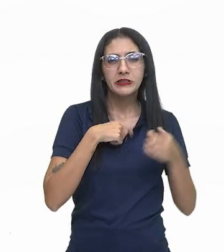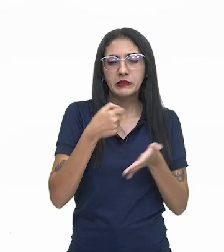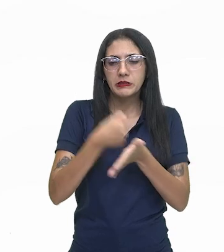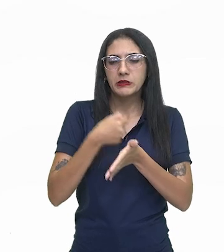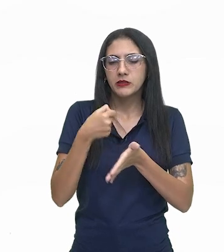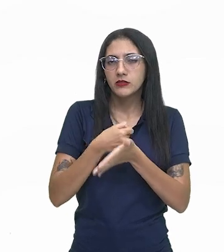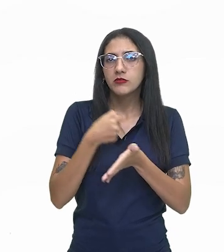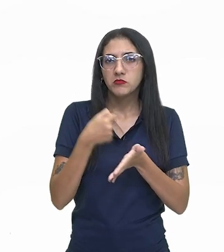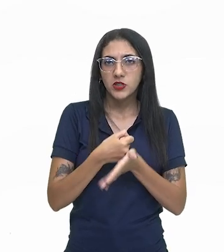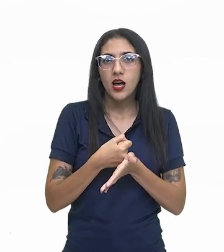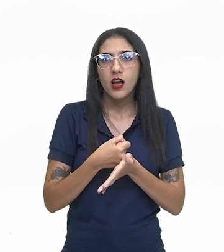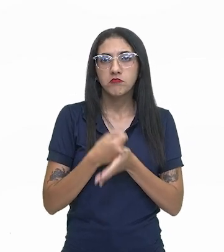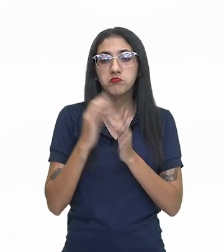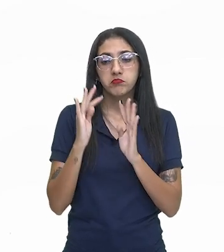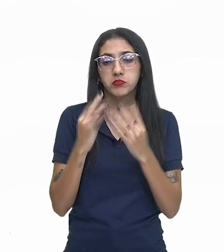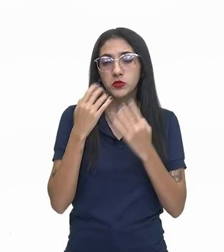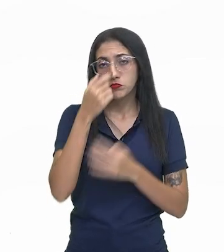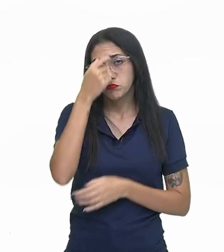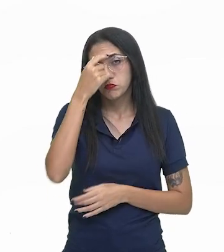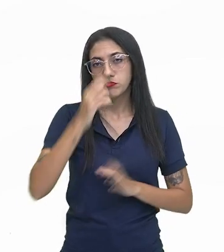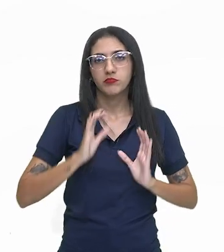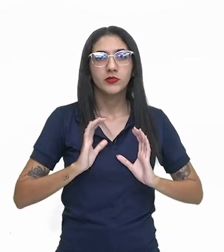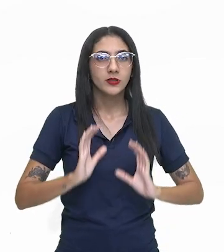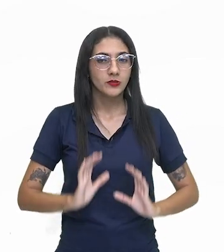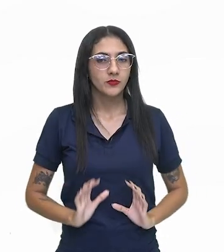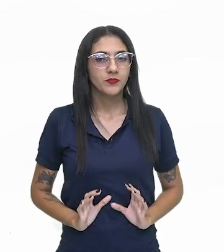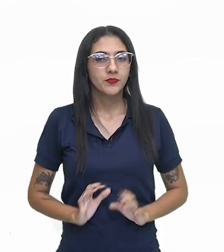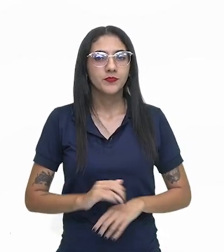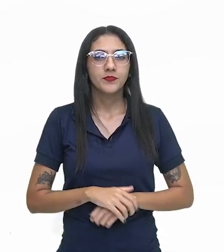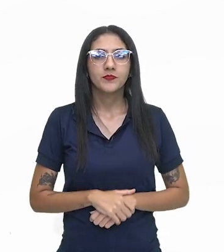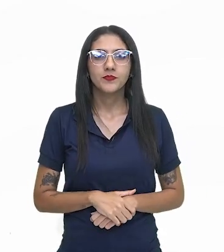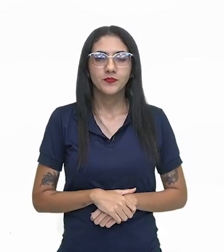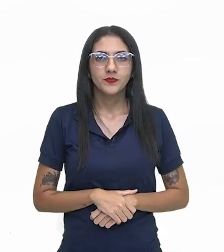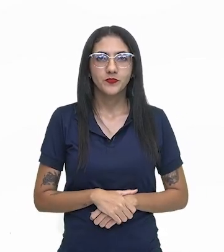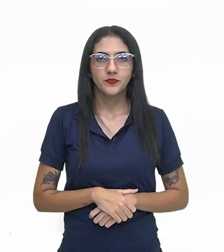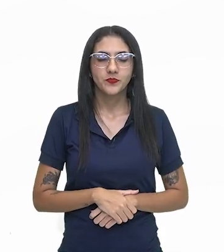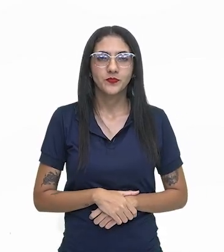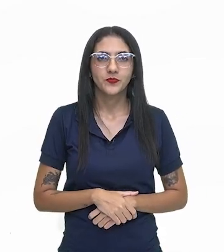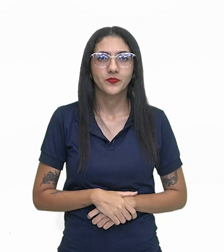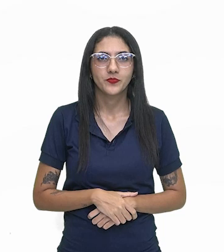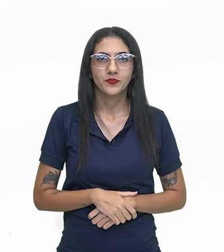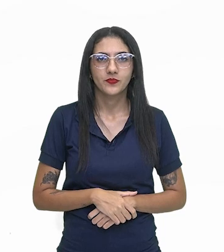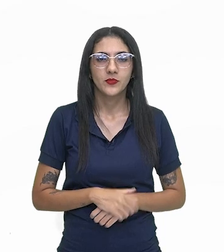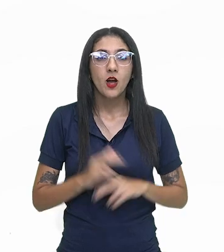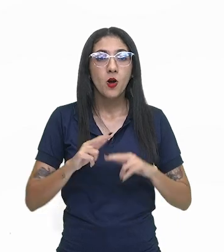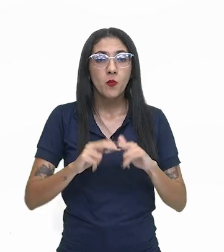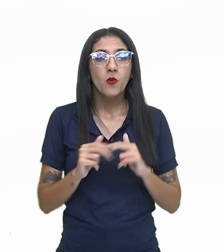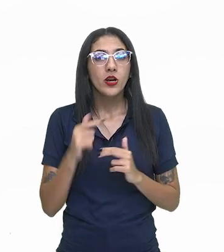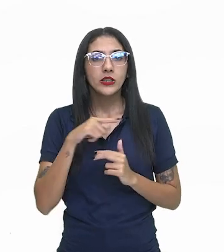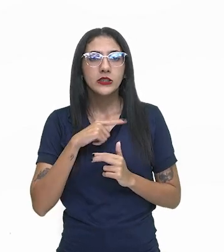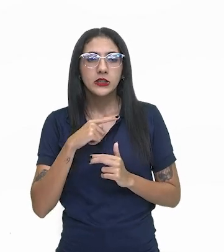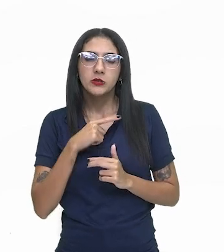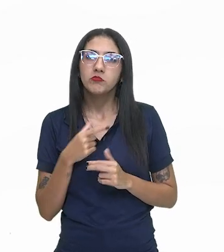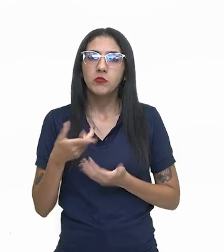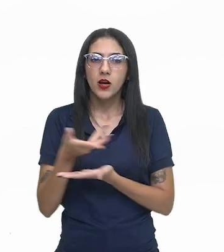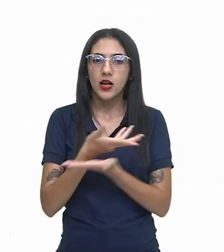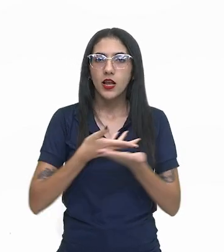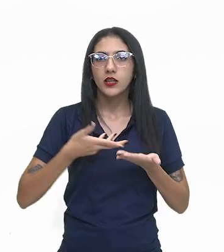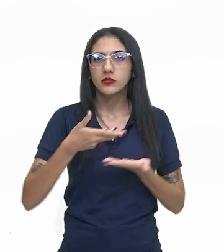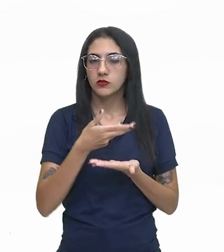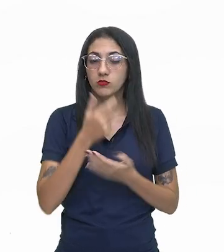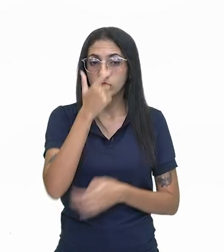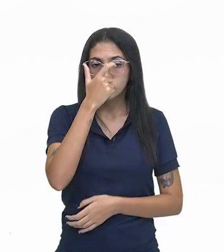como cidadão, ou como cidadã. Nesse processo acontece um mútuo reconhecimento de